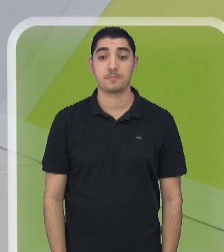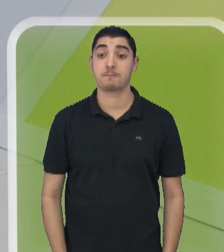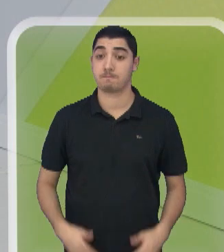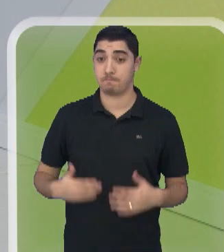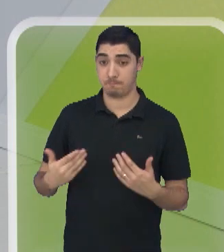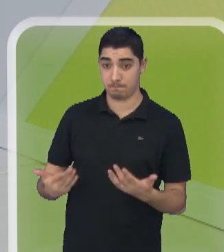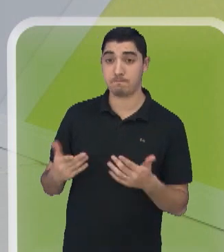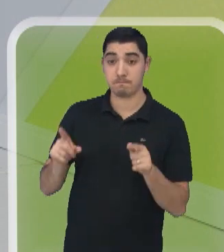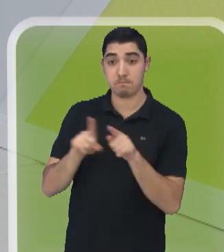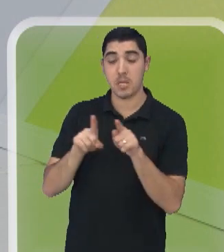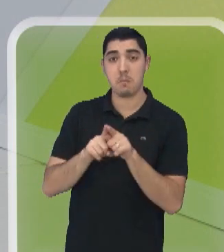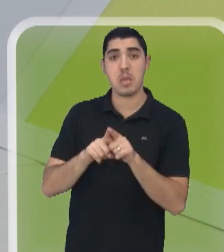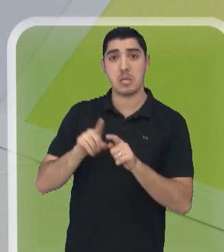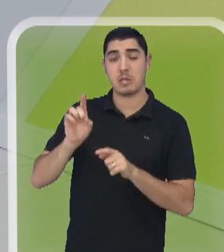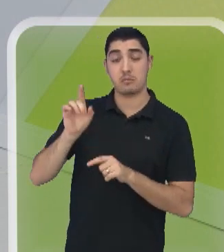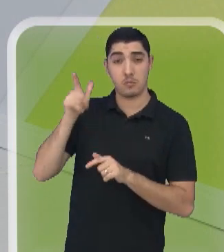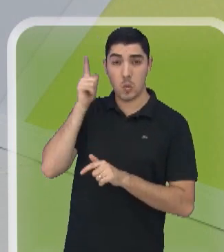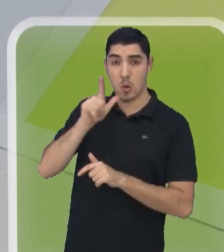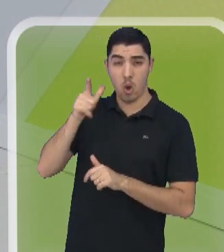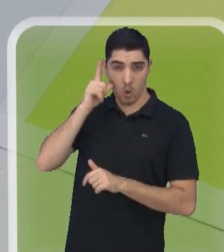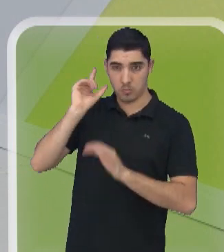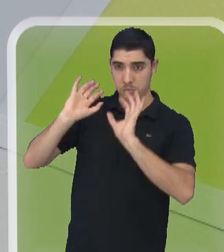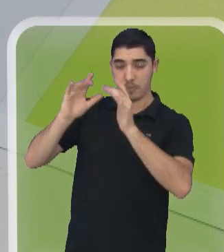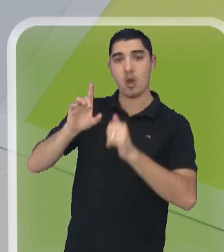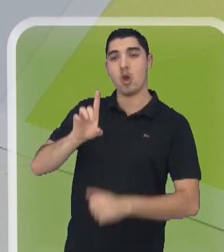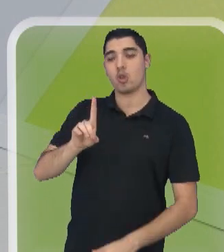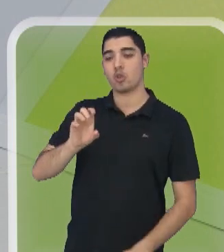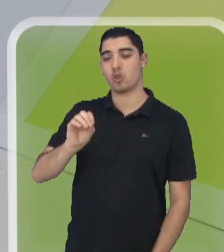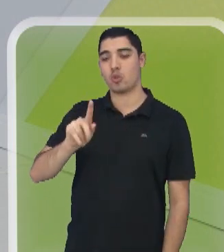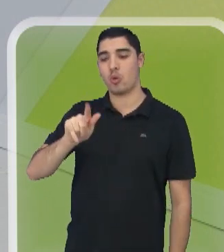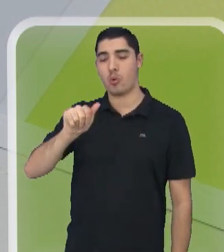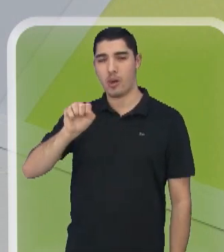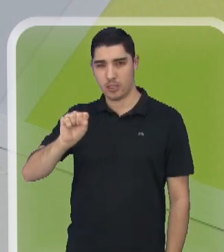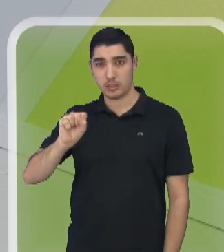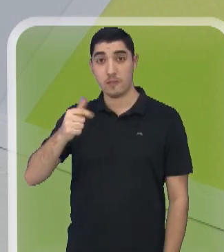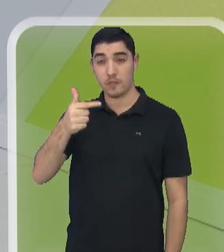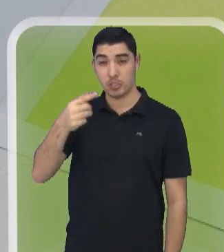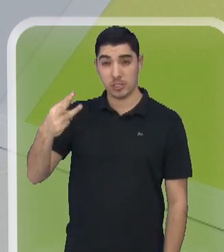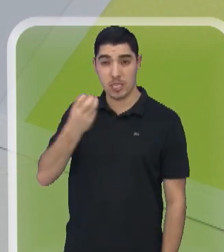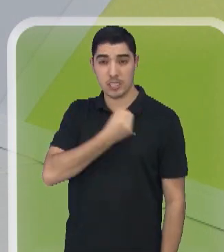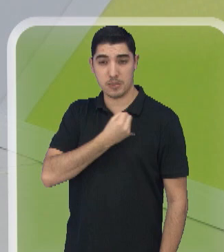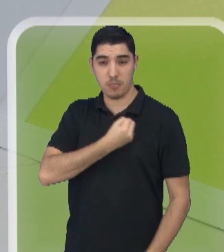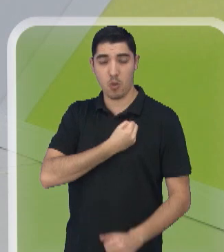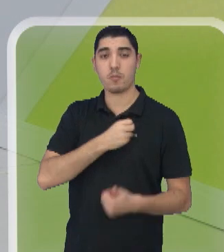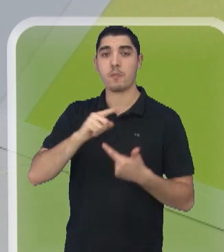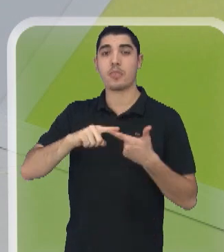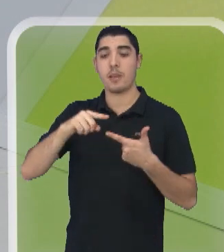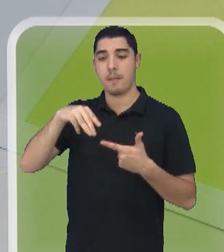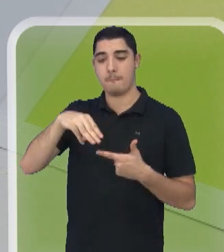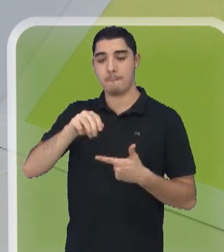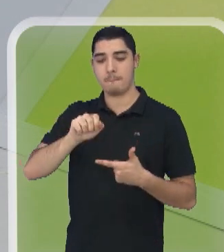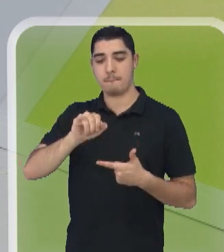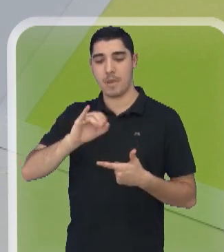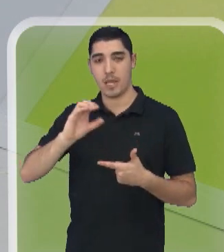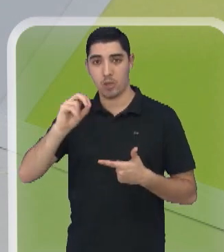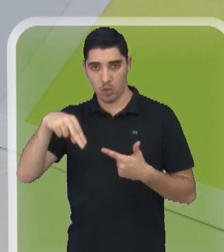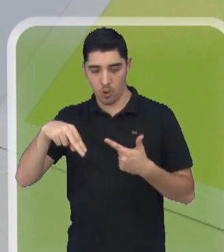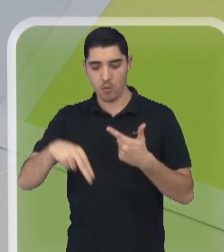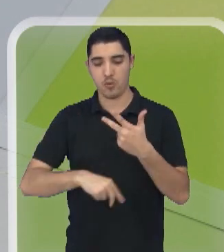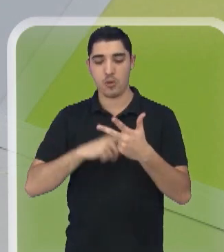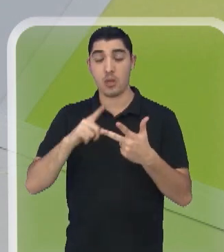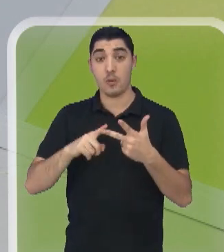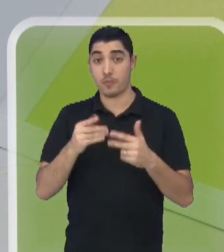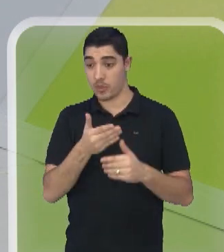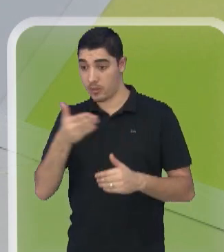só, destaque nesta partida aí de ontem, Douglas Souza, 23 pontos anotados, o Michael Sanches, 21. Pelo lado do